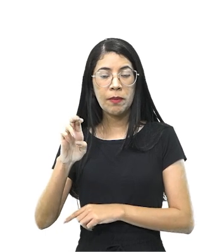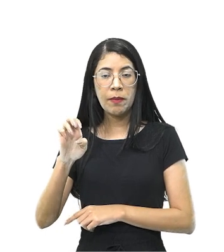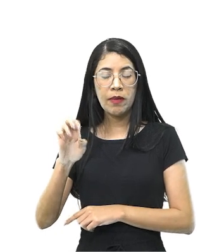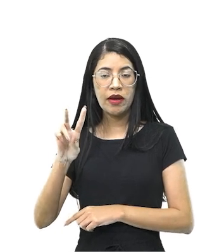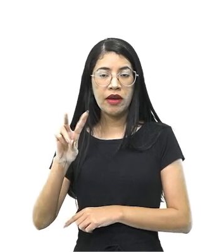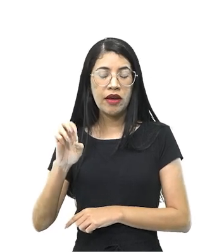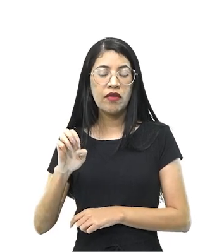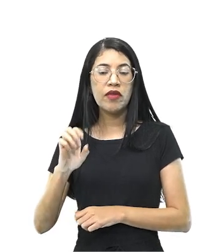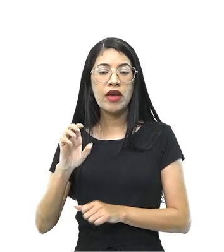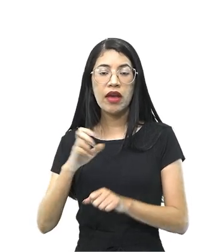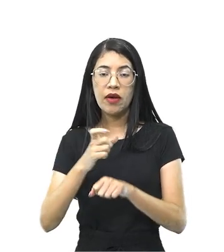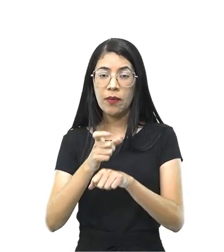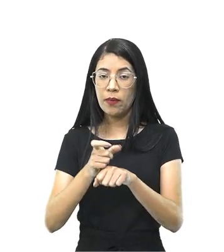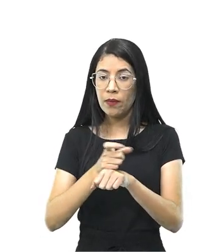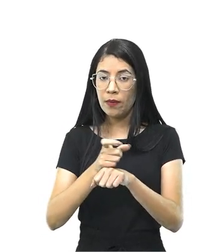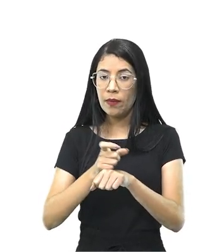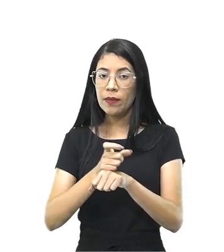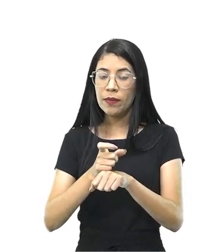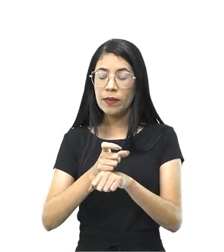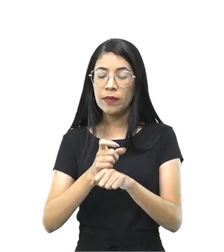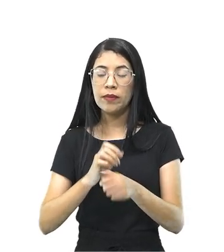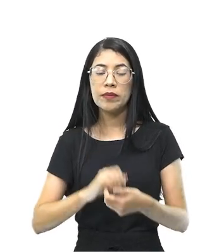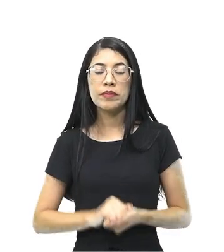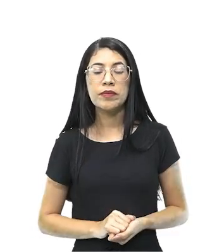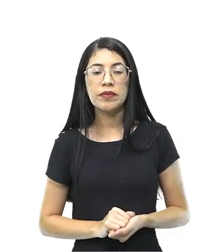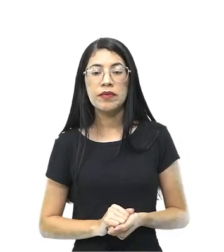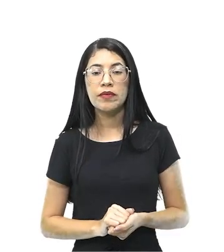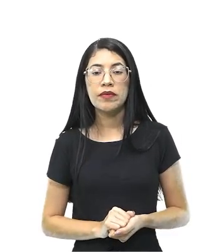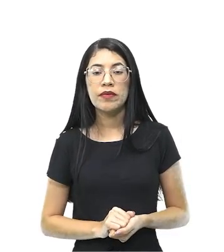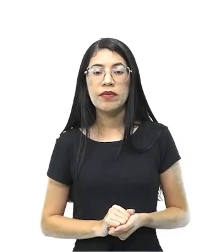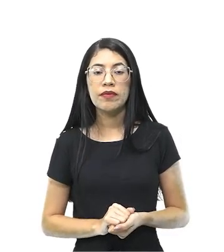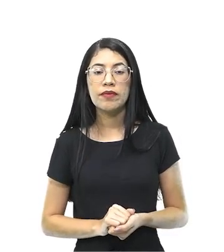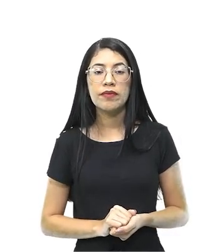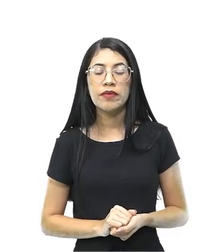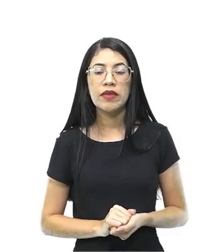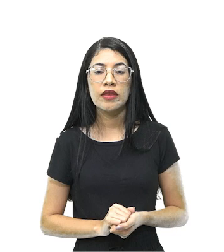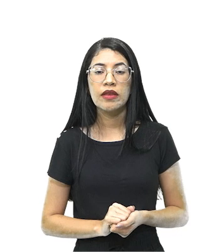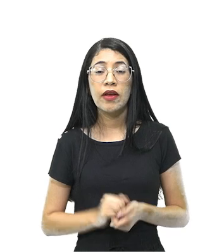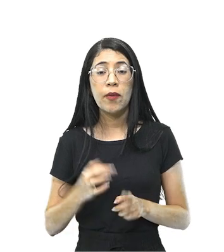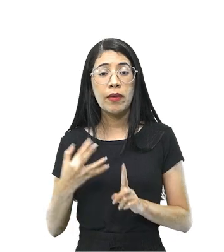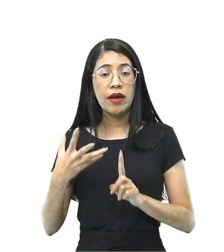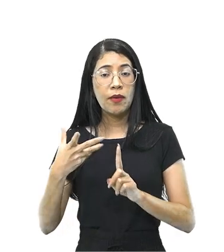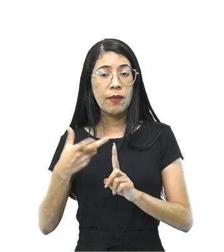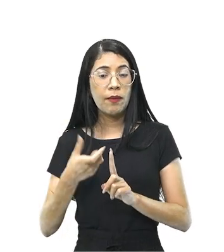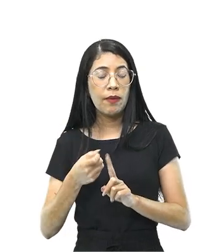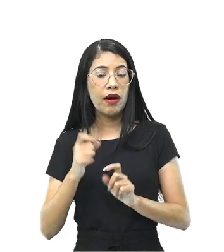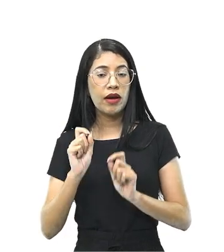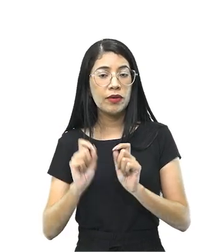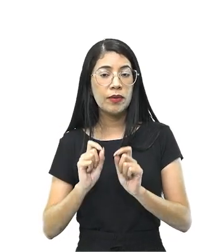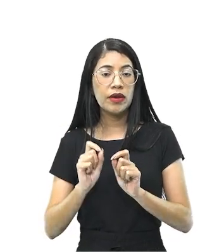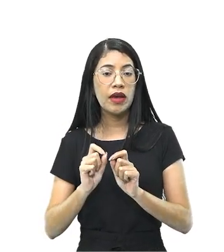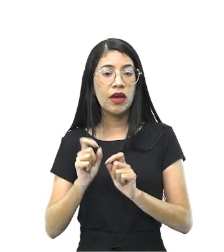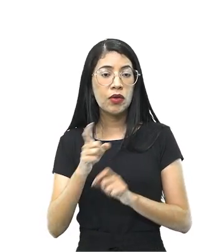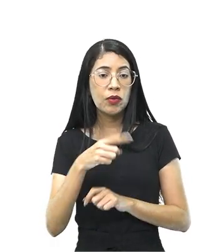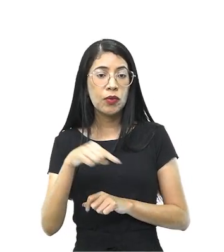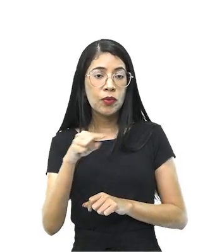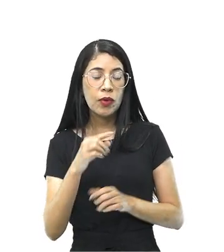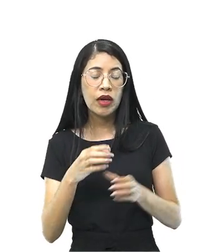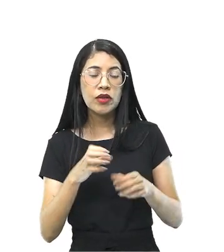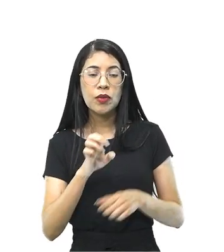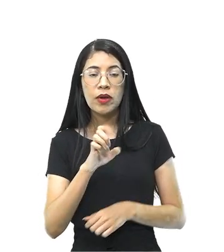um adjetivo, né? Que eles virão em breve. Tá qualificando, então, aqui o nosso eles, né? Que é o